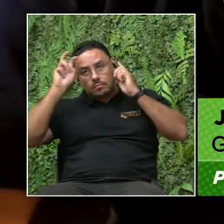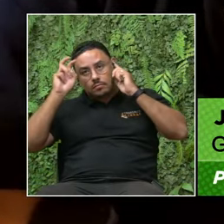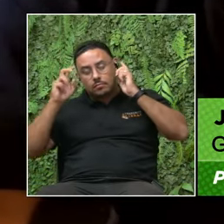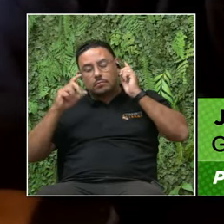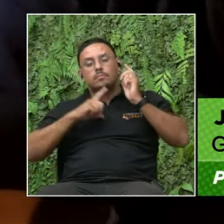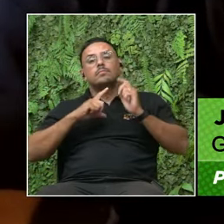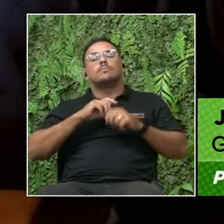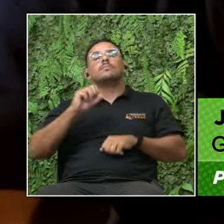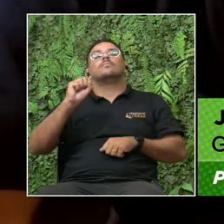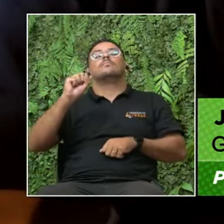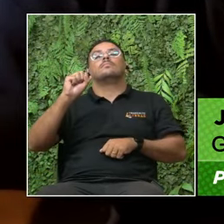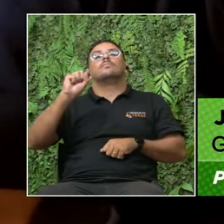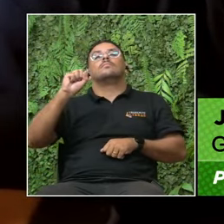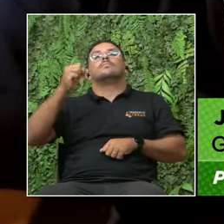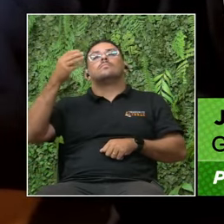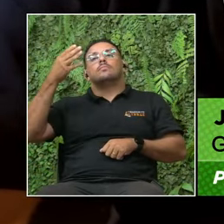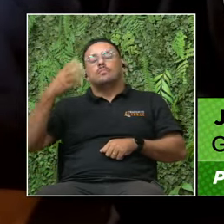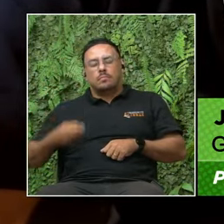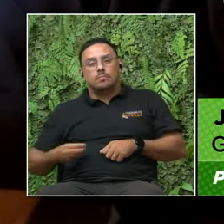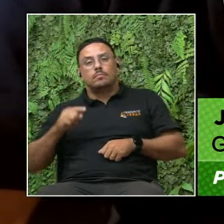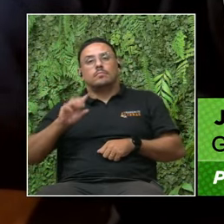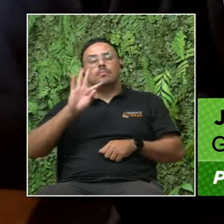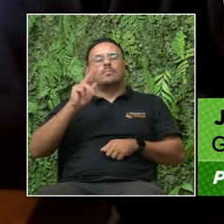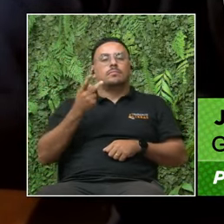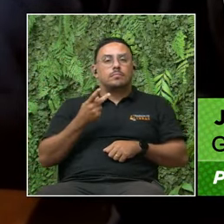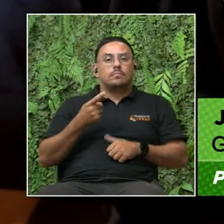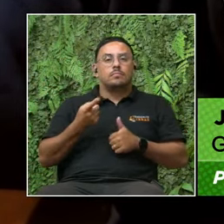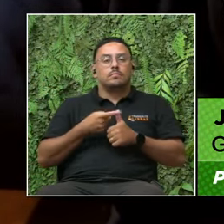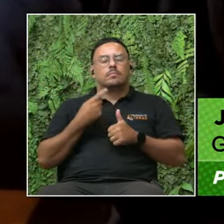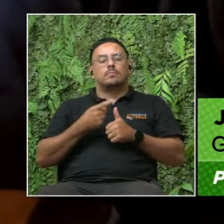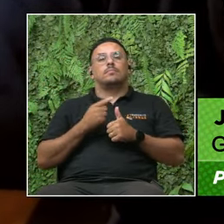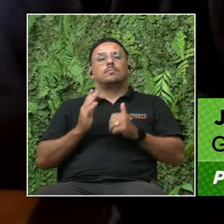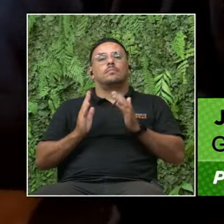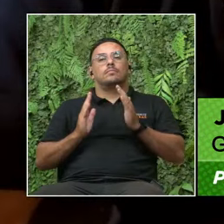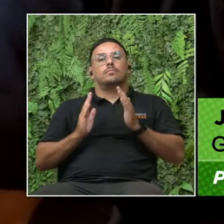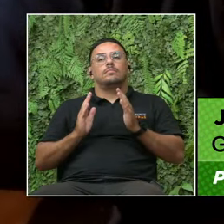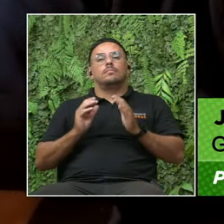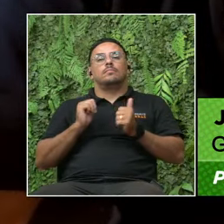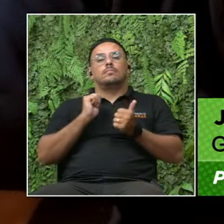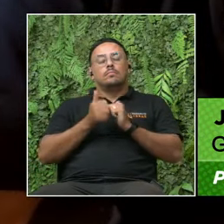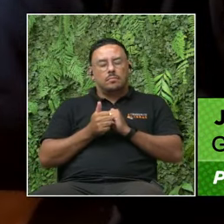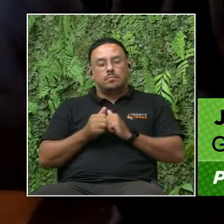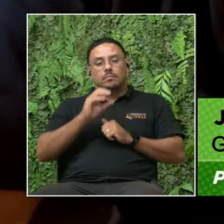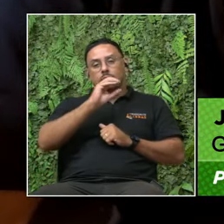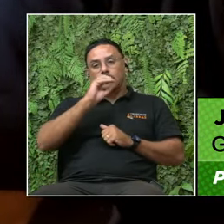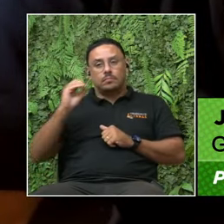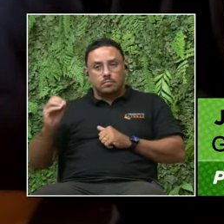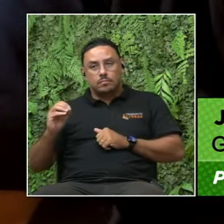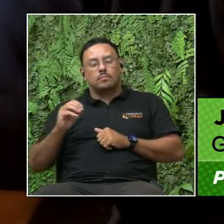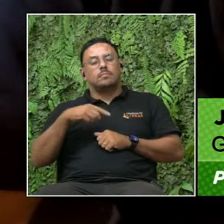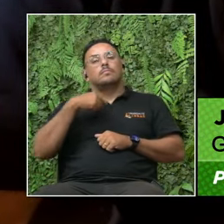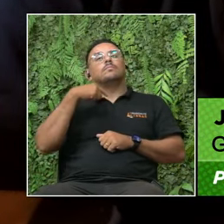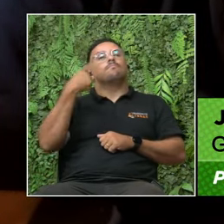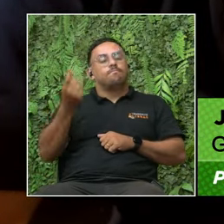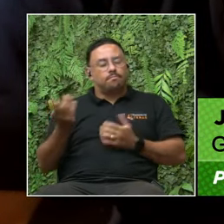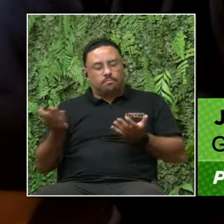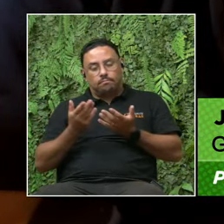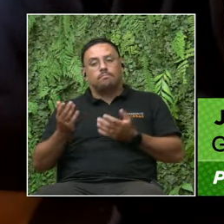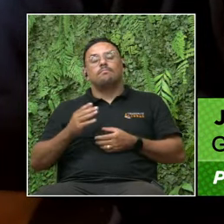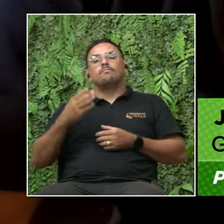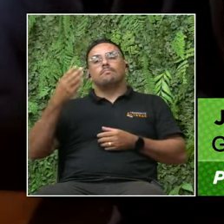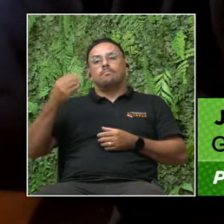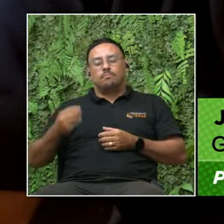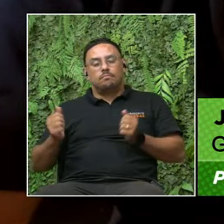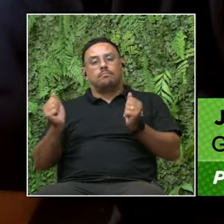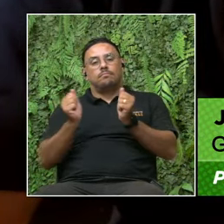tem Sulamericana aqui em Belo Horizonte primeira partida do Cruzeiro em casa primeiro jogo o Cruzeiro ficou no 0 a 0 fora de casa enfim e agora